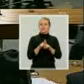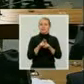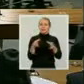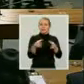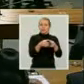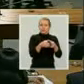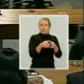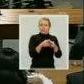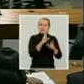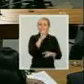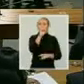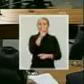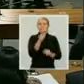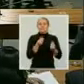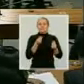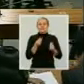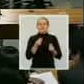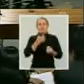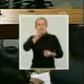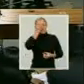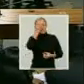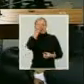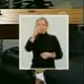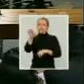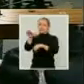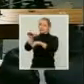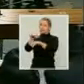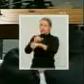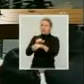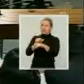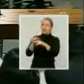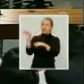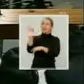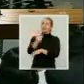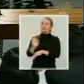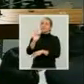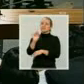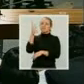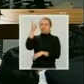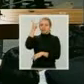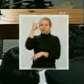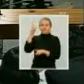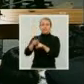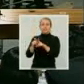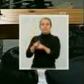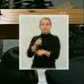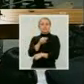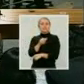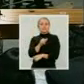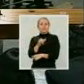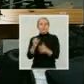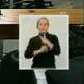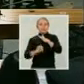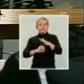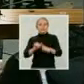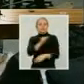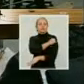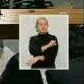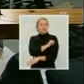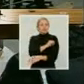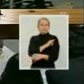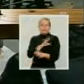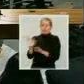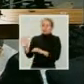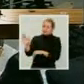representam? Como seria fácil chamar a Fundação Dorina Nowell, o Instituto Benjamin Constant, a